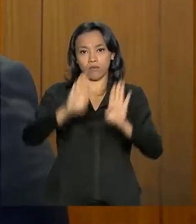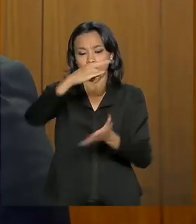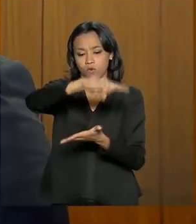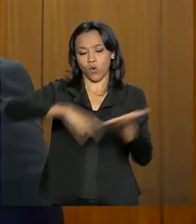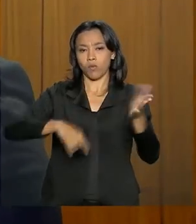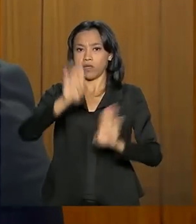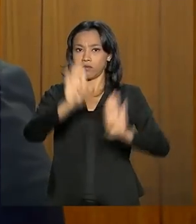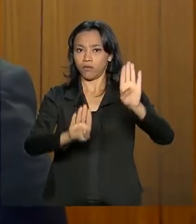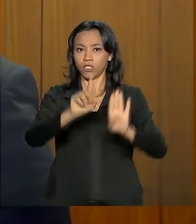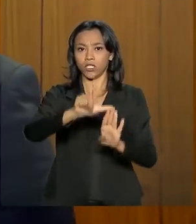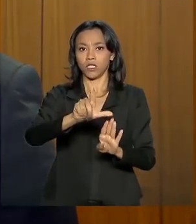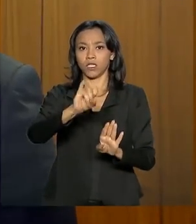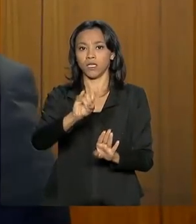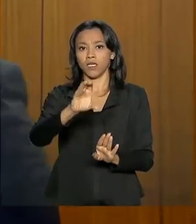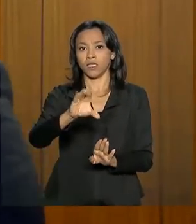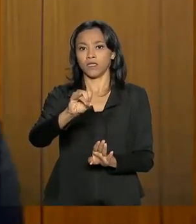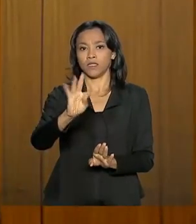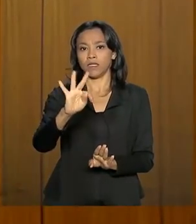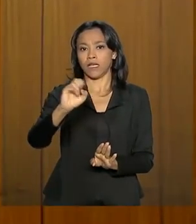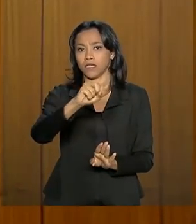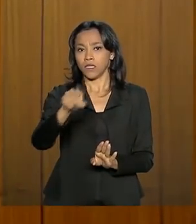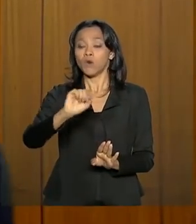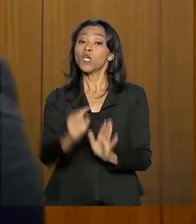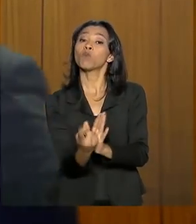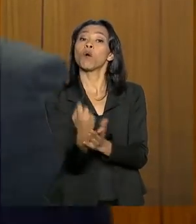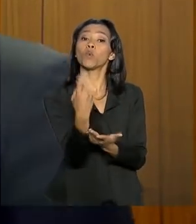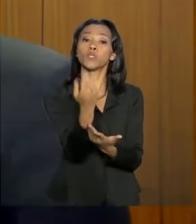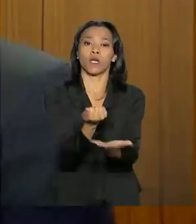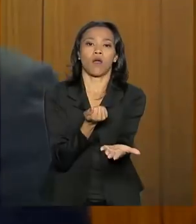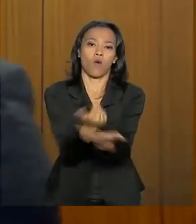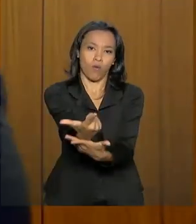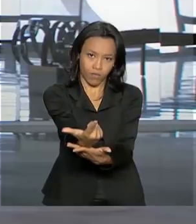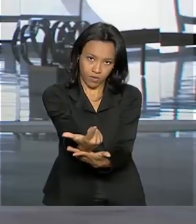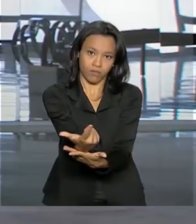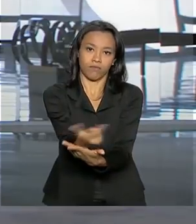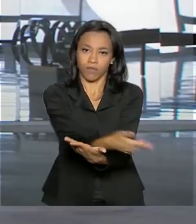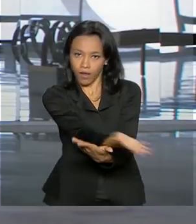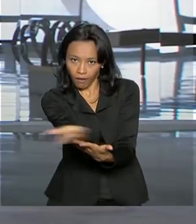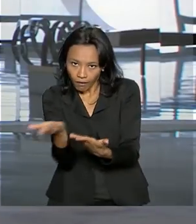compra O que aumenta o poder de negociação Por parte do governo federal